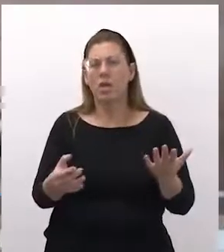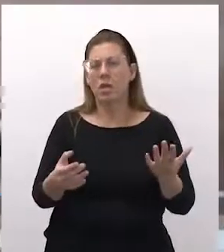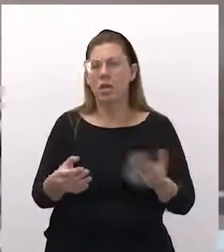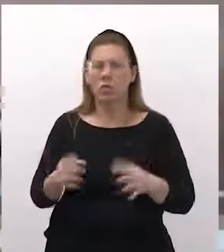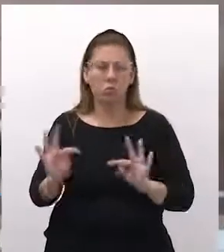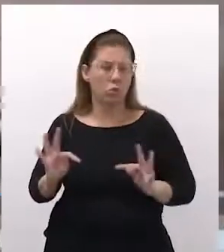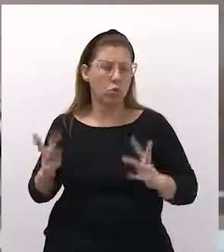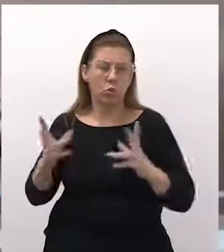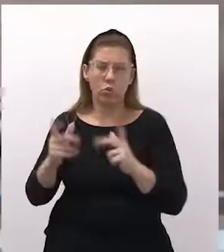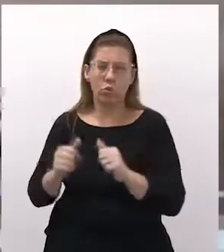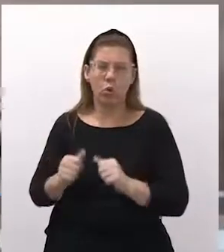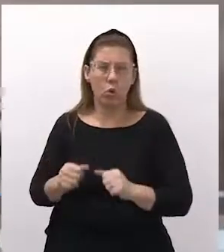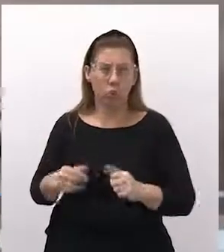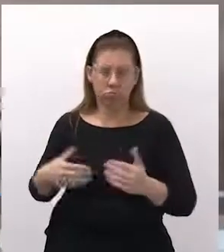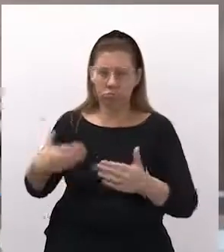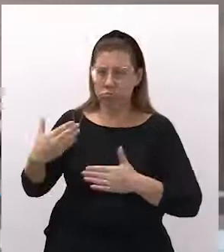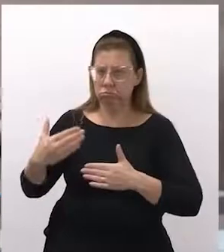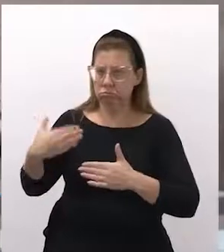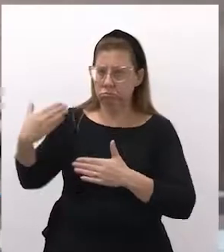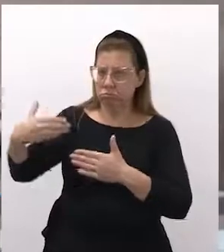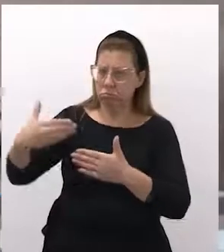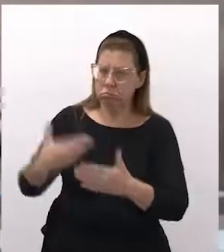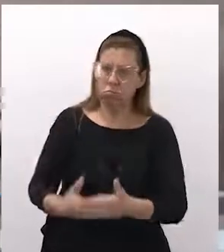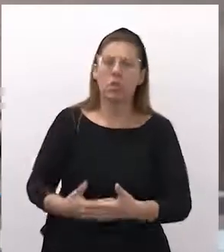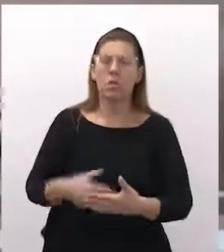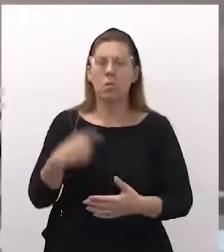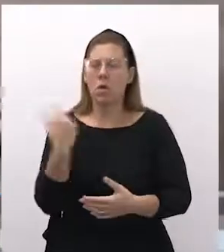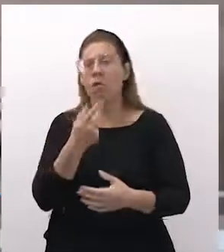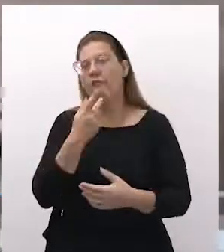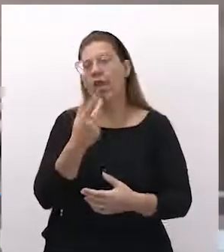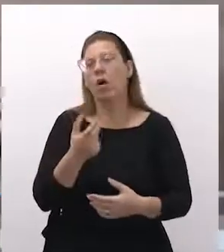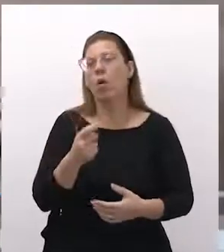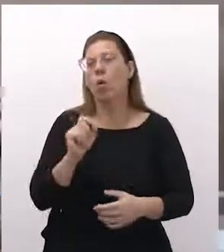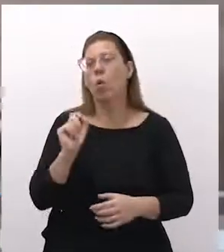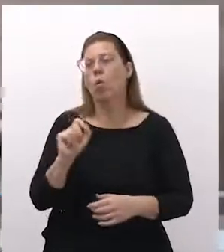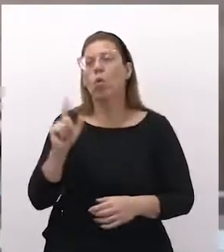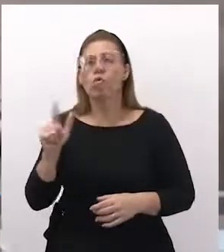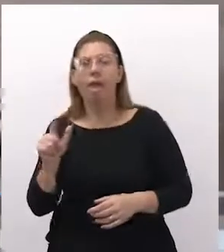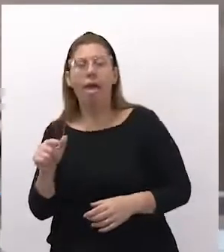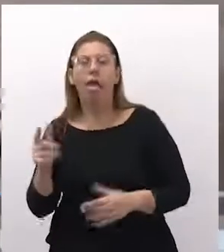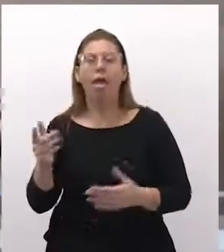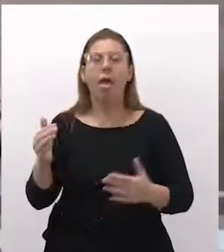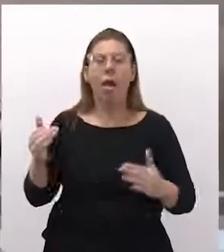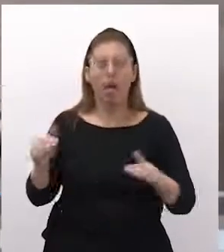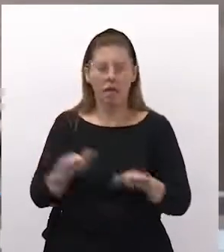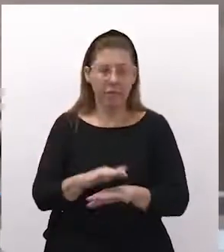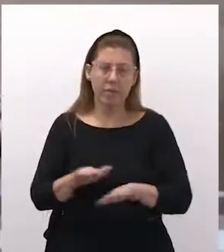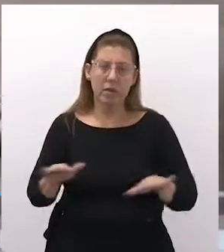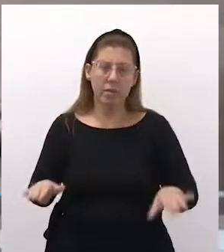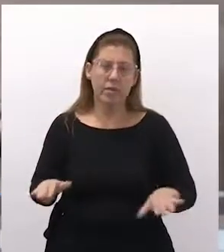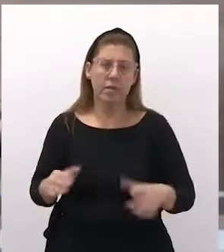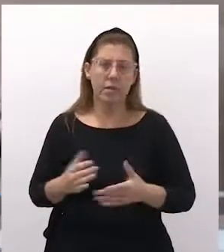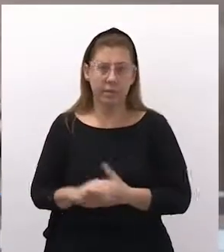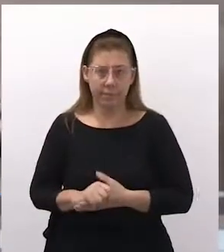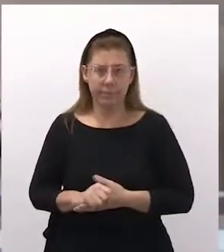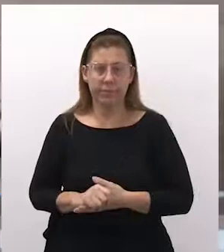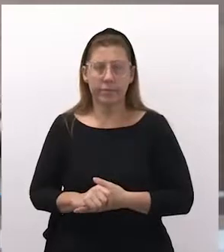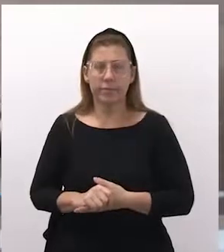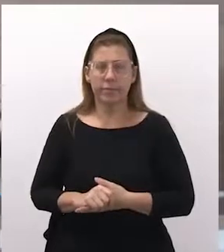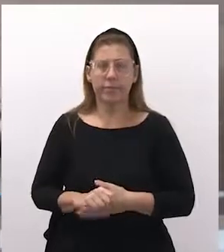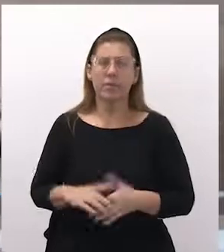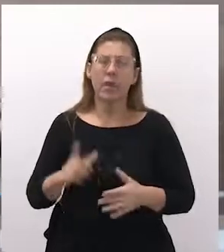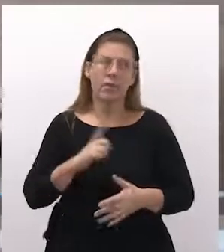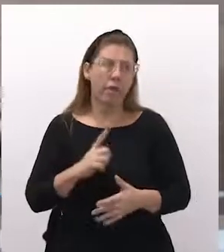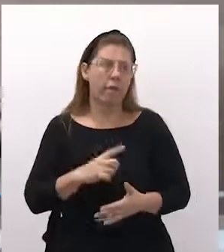para todo o tempo, né, um marco único, para a gente dizer quem é ou não, quem está ou não nessa categoria da infância.